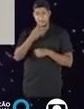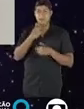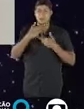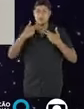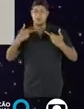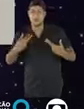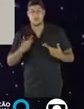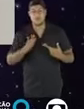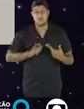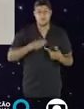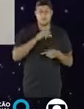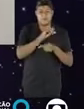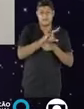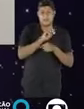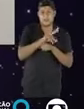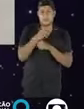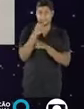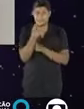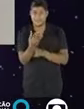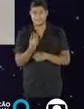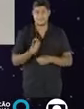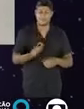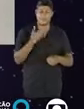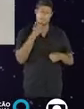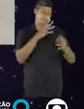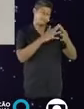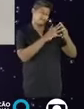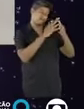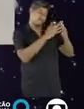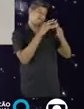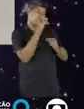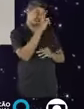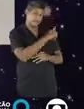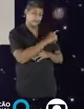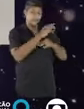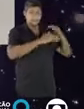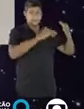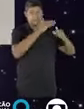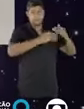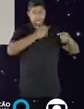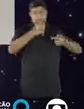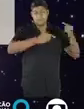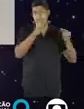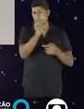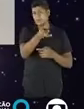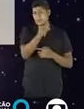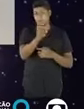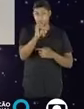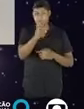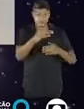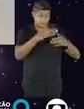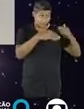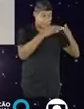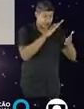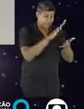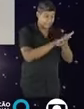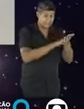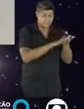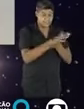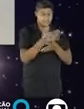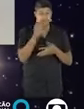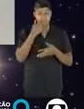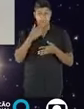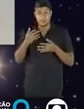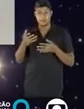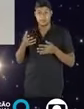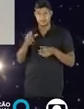Como se ele te envenena e te dá o antídoto. É muito louco esse processo que a gente... E o discurso é sempre o mesmo, né? Se você não produzir com agrotóxico, você não vai alimentar o